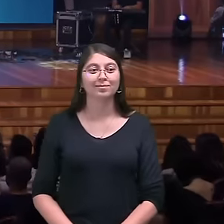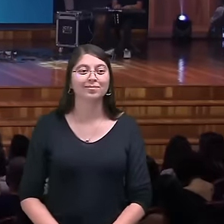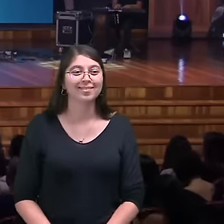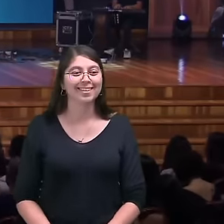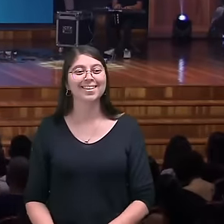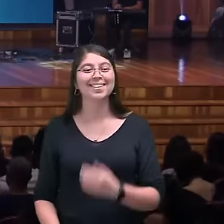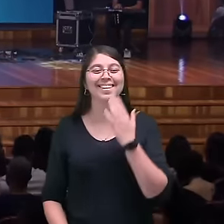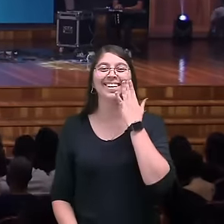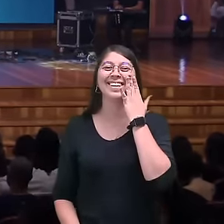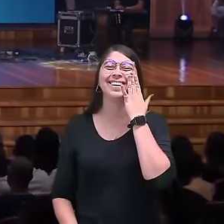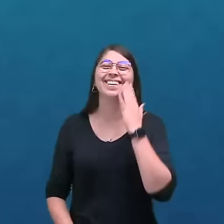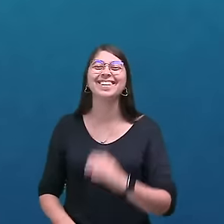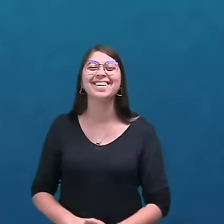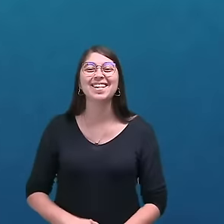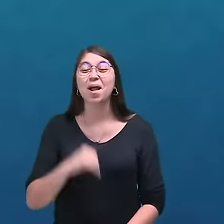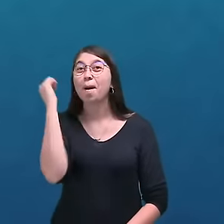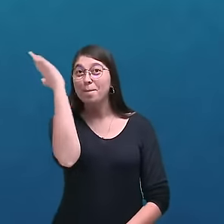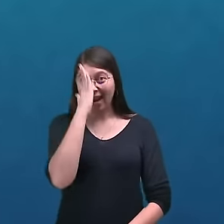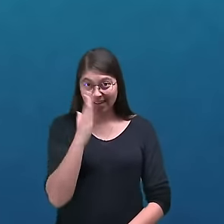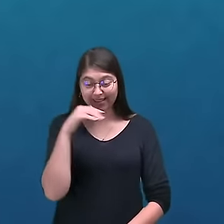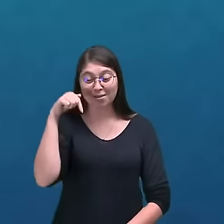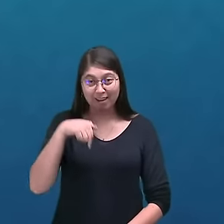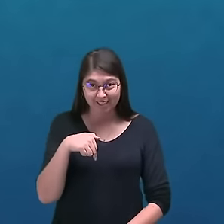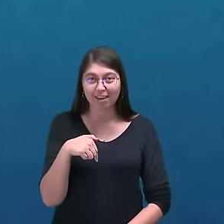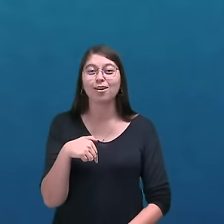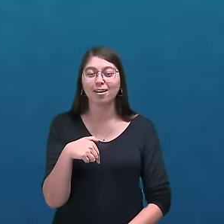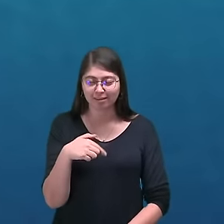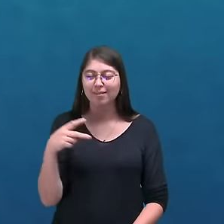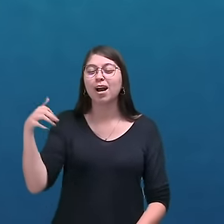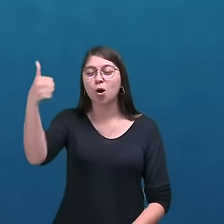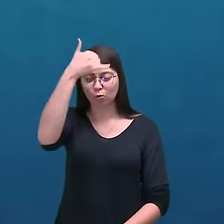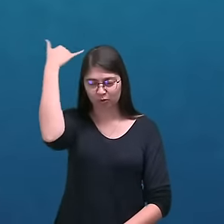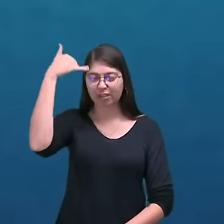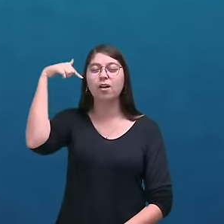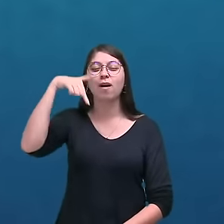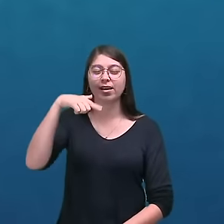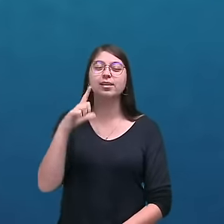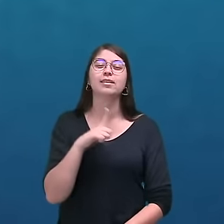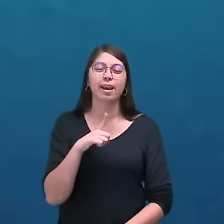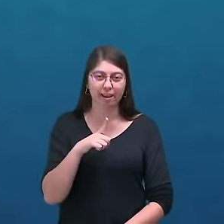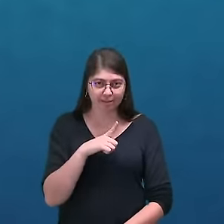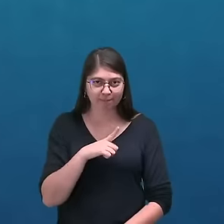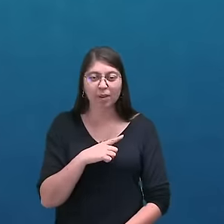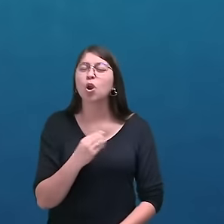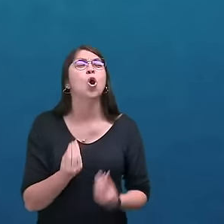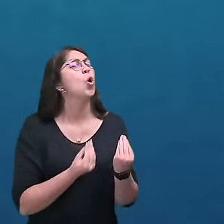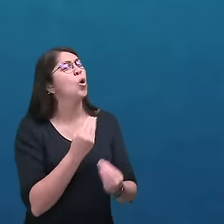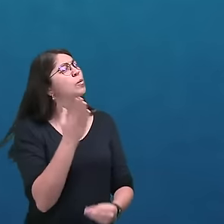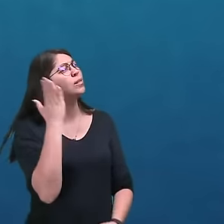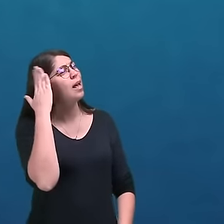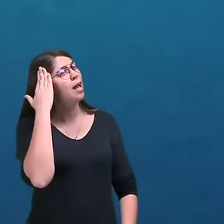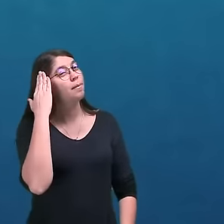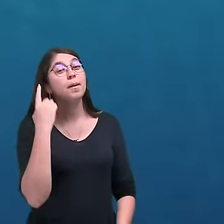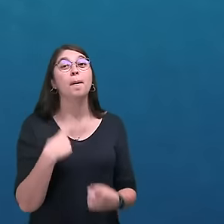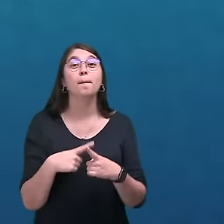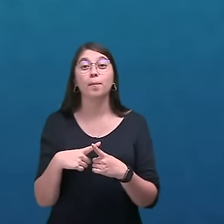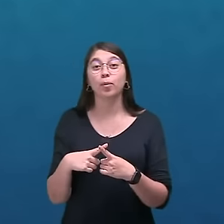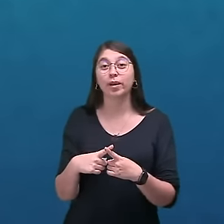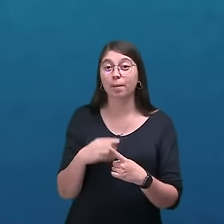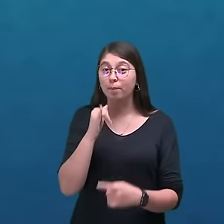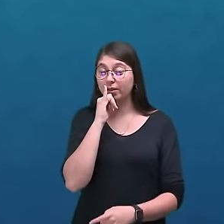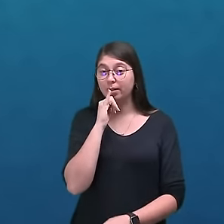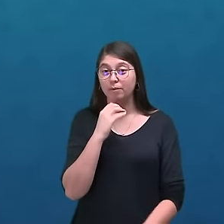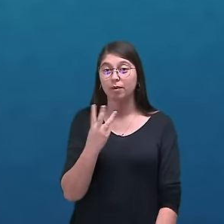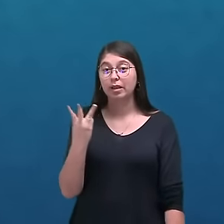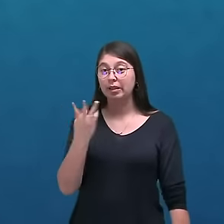Brasileiro tem a unção da multiplicação. Pastor Victor Hugo, como você sabe isso? Porque podem chegar 10